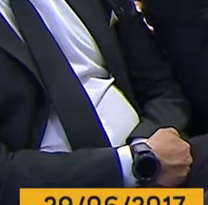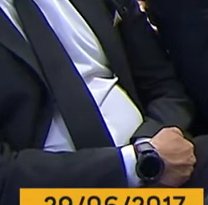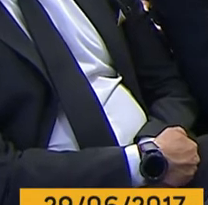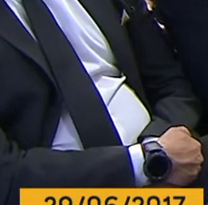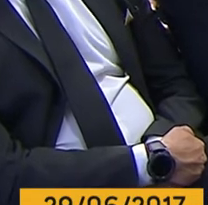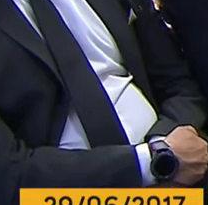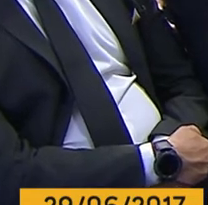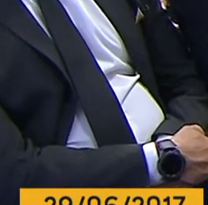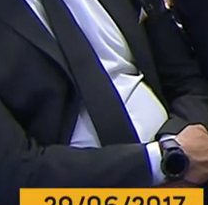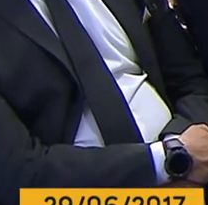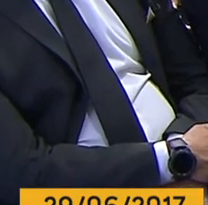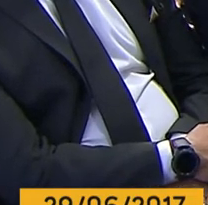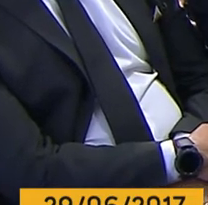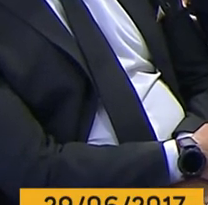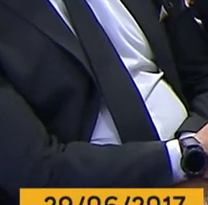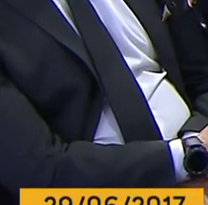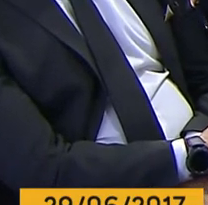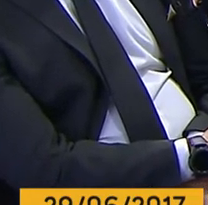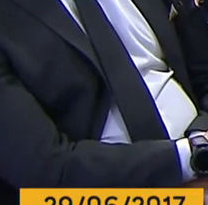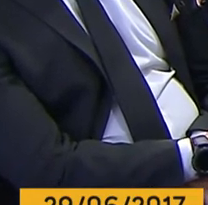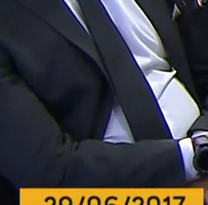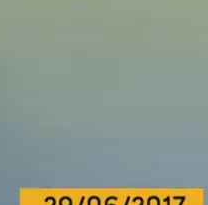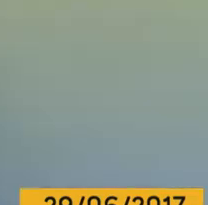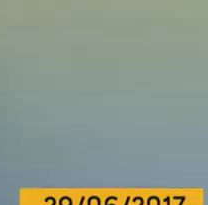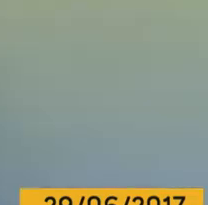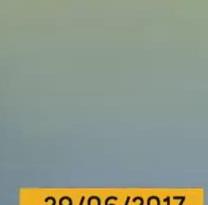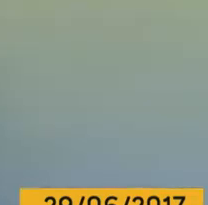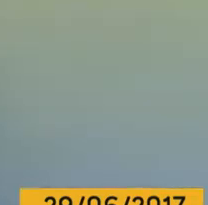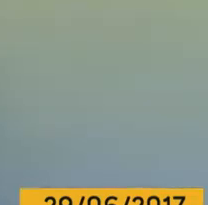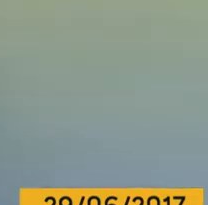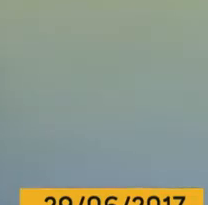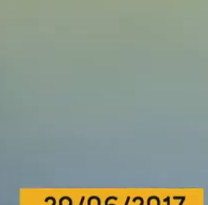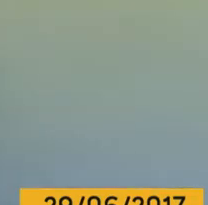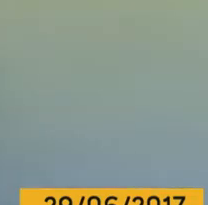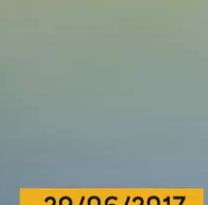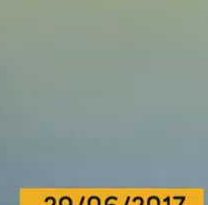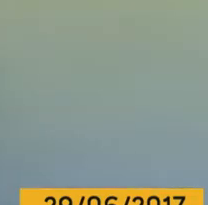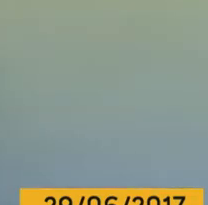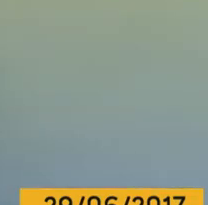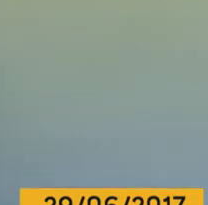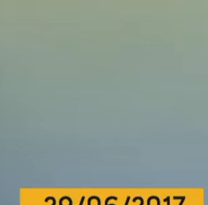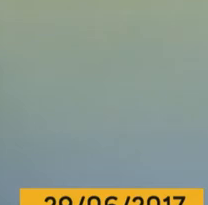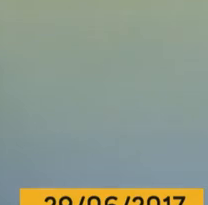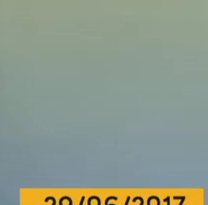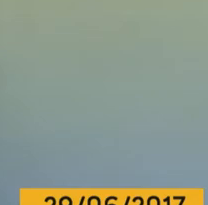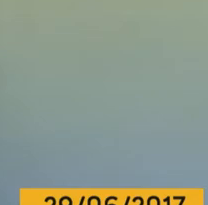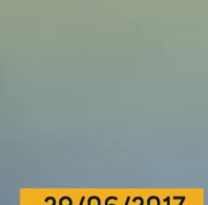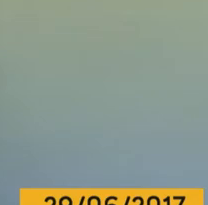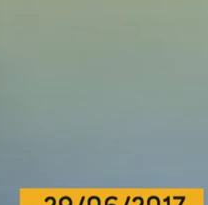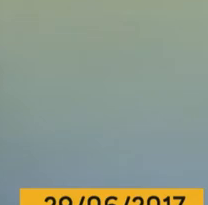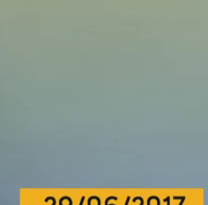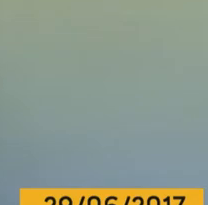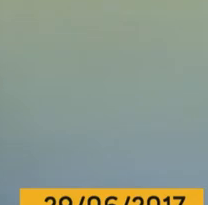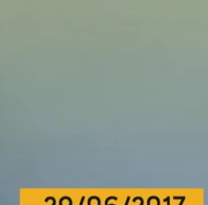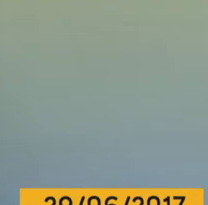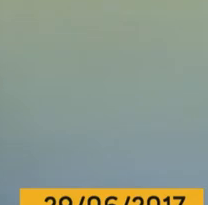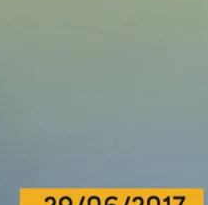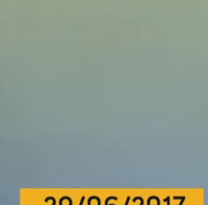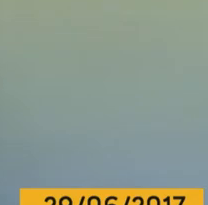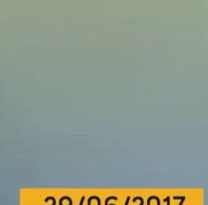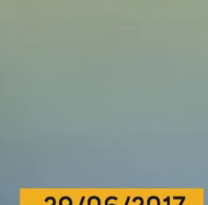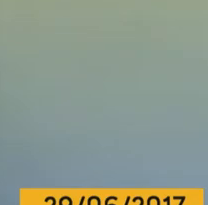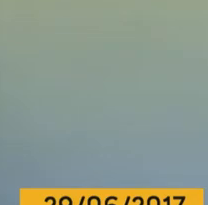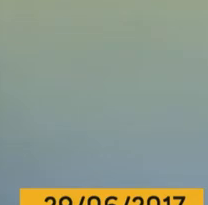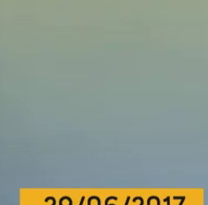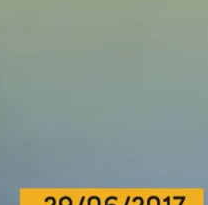novas provas do comprometimento do congresso nacional e do do governo no sentido da melhoria da